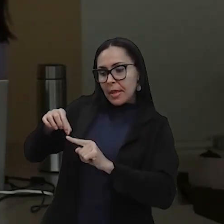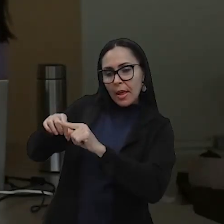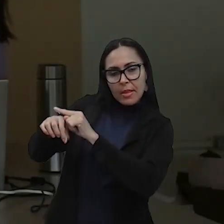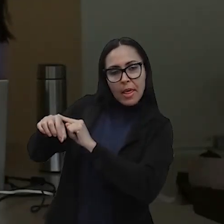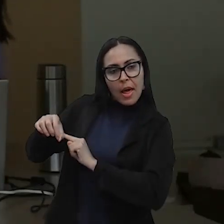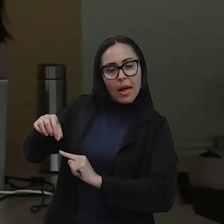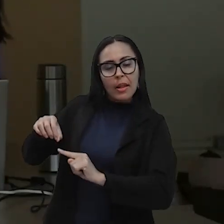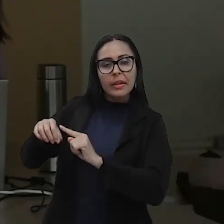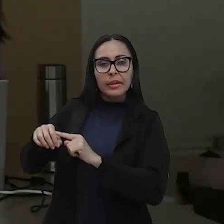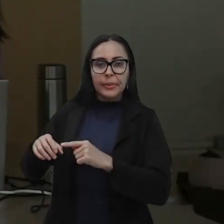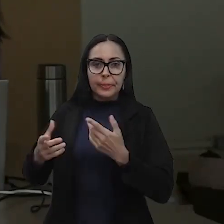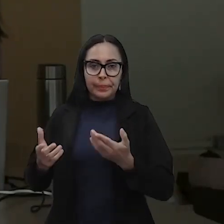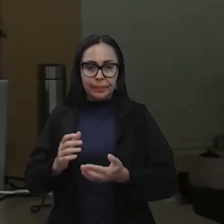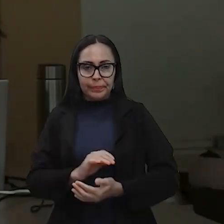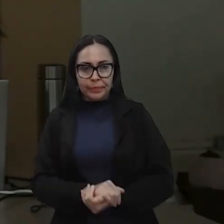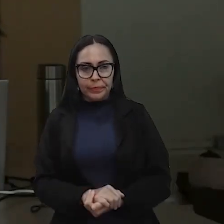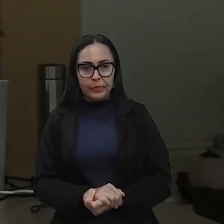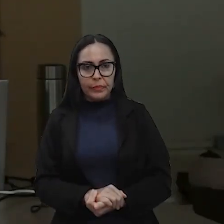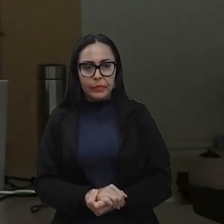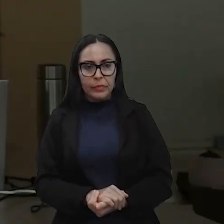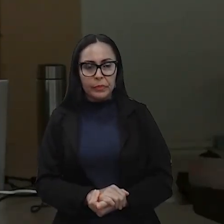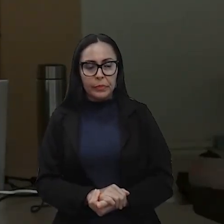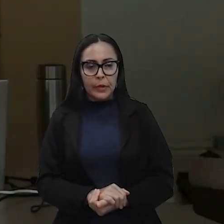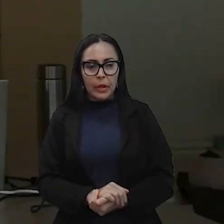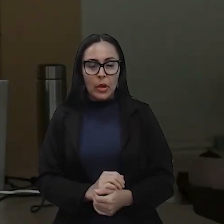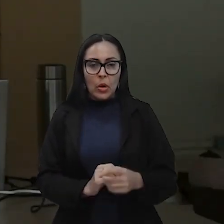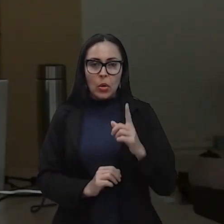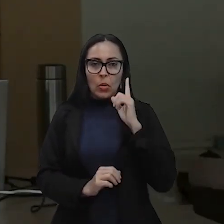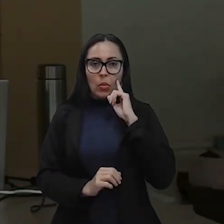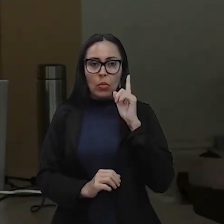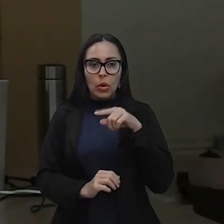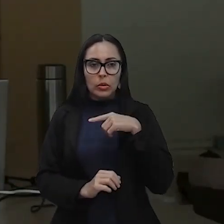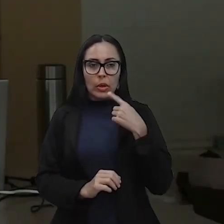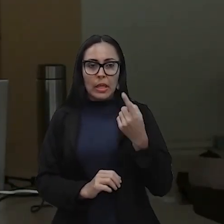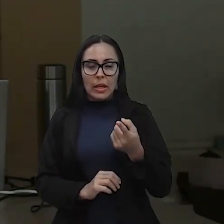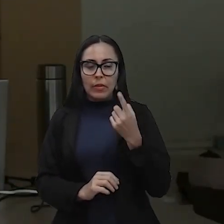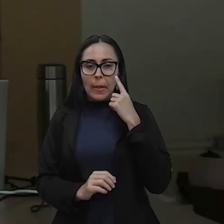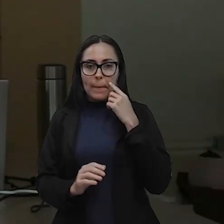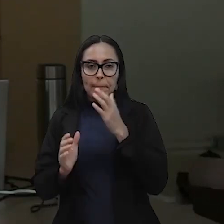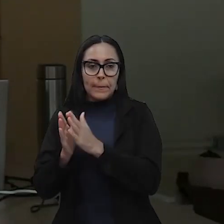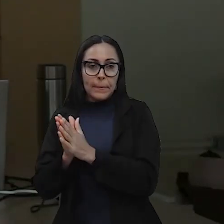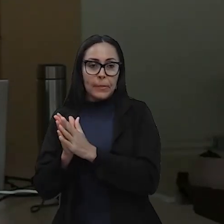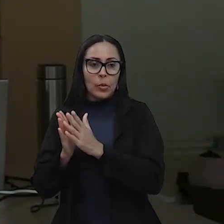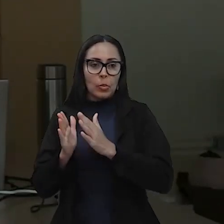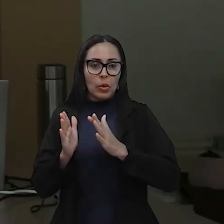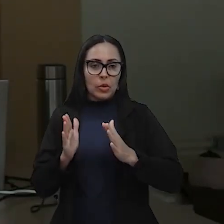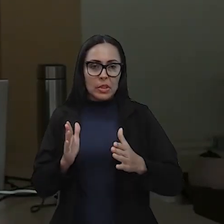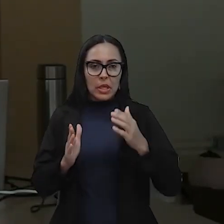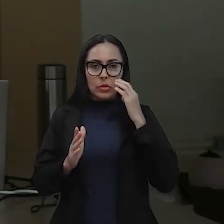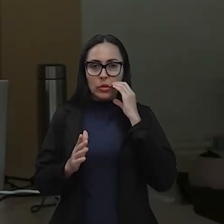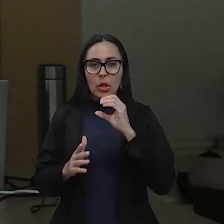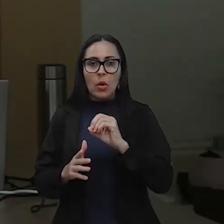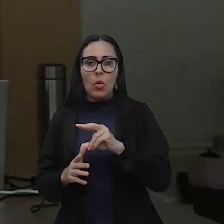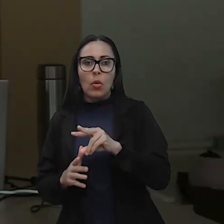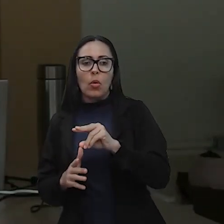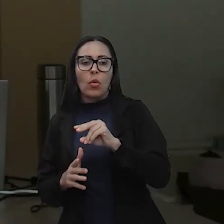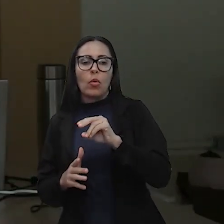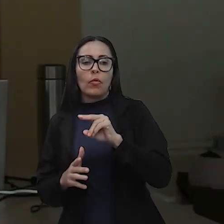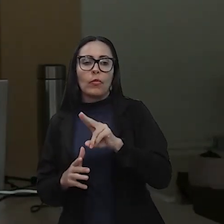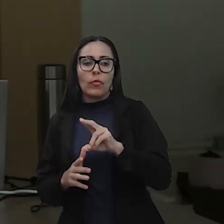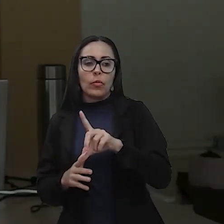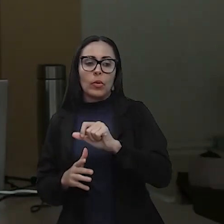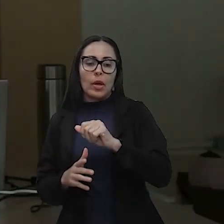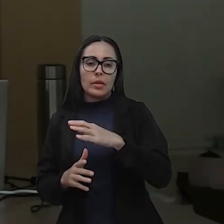fertilidade. Quando ela vai passar pelo processo de ovulação, o que acontece? Aquele muco,